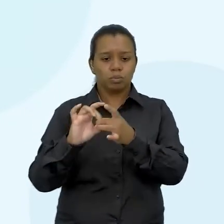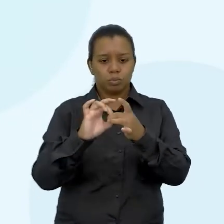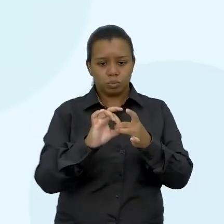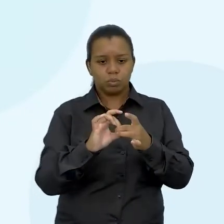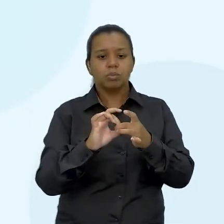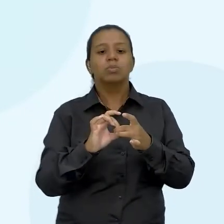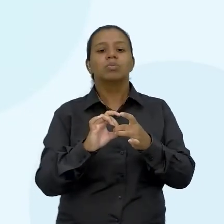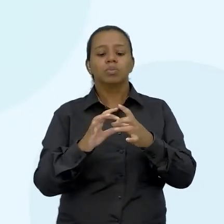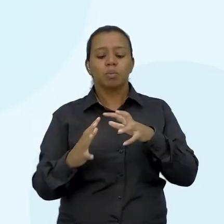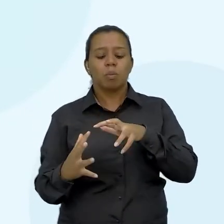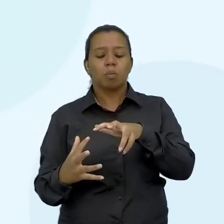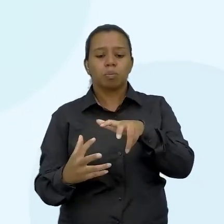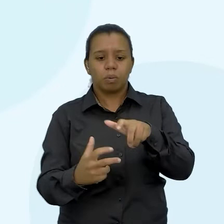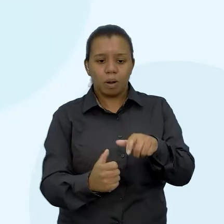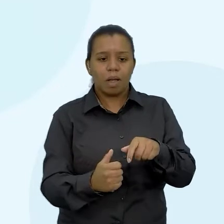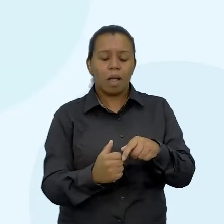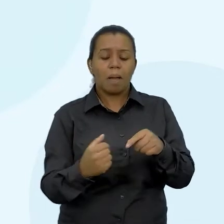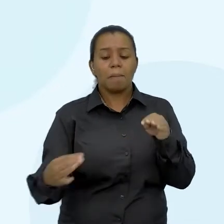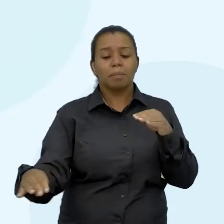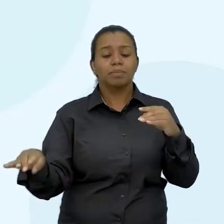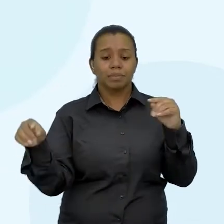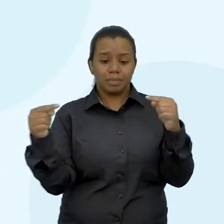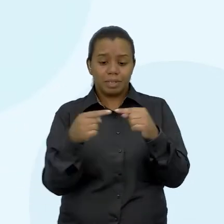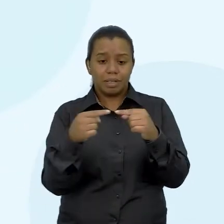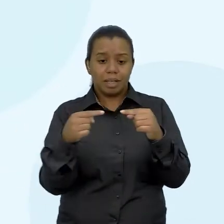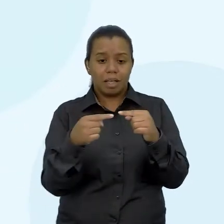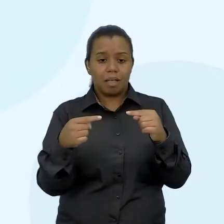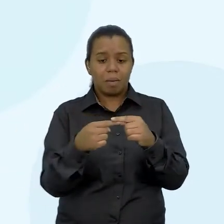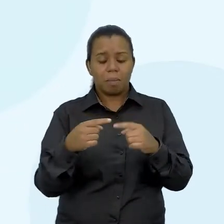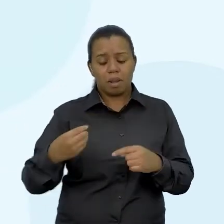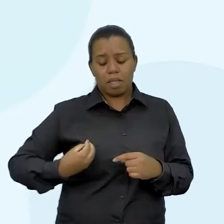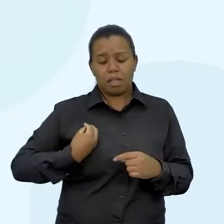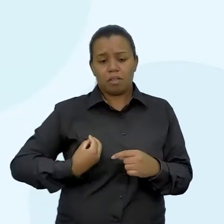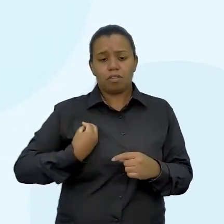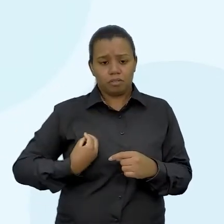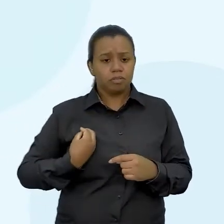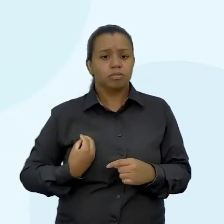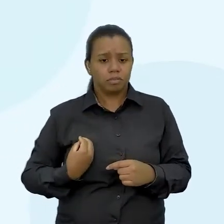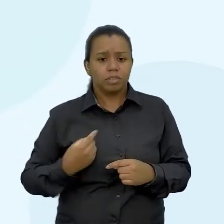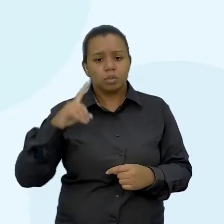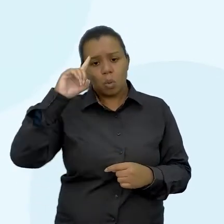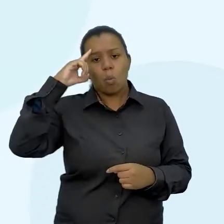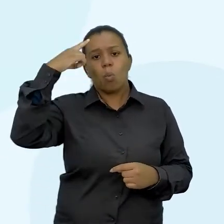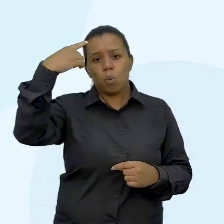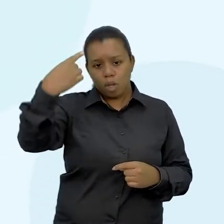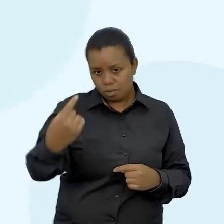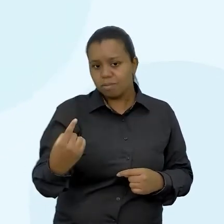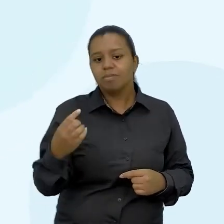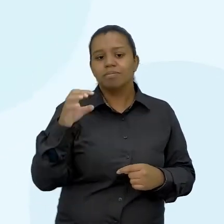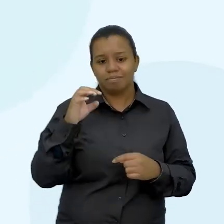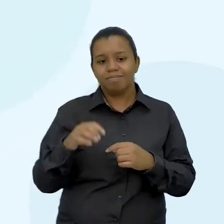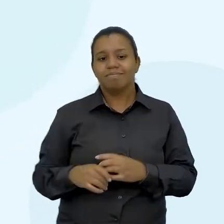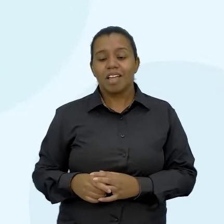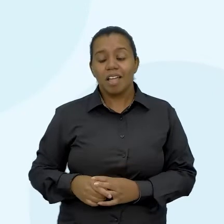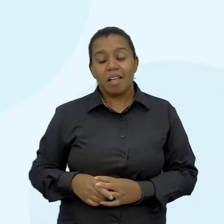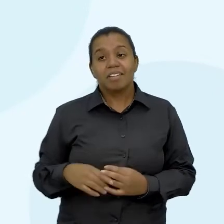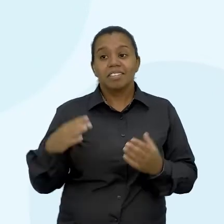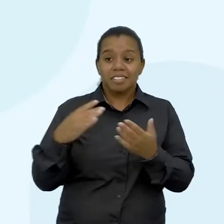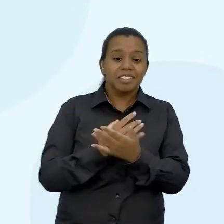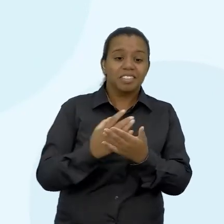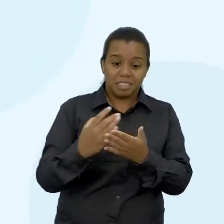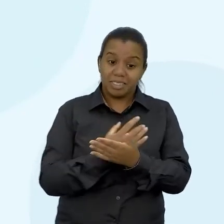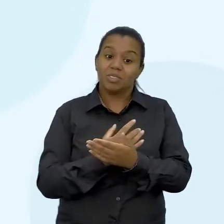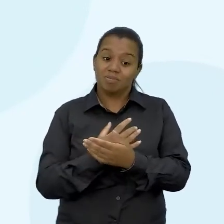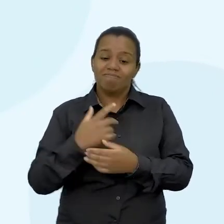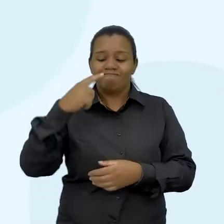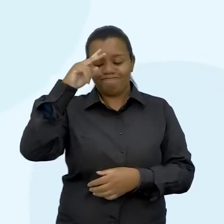aí do nosso cotidiano, né, desses elementos que fazem parte aí desse sistema, que nós, né, muitas vezes